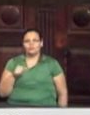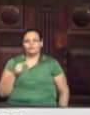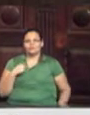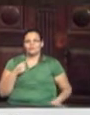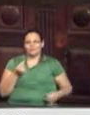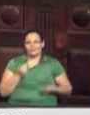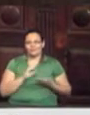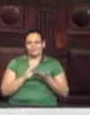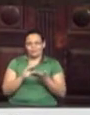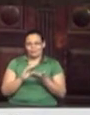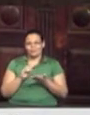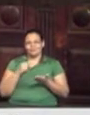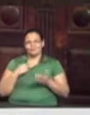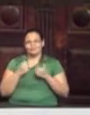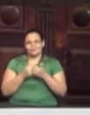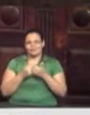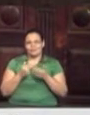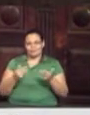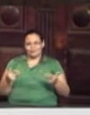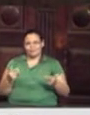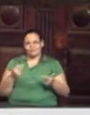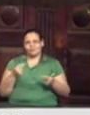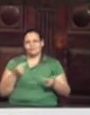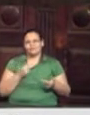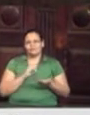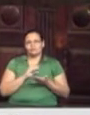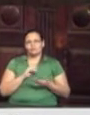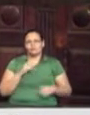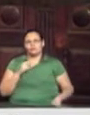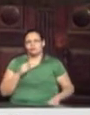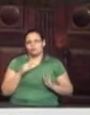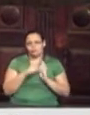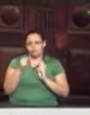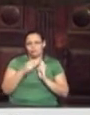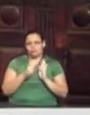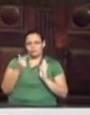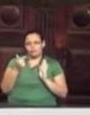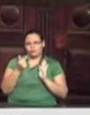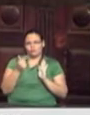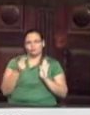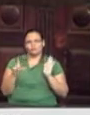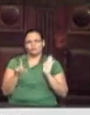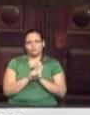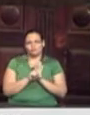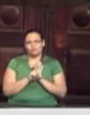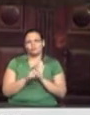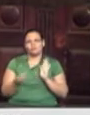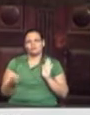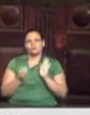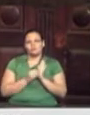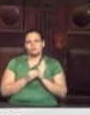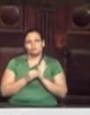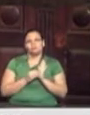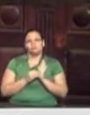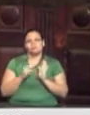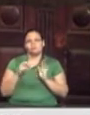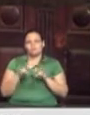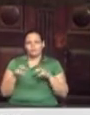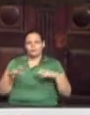Fundo Estadual de Transporte, na forma do artigo 12 desta lei. Esta emenda veio a